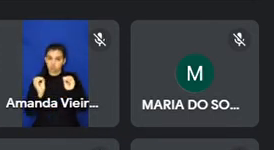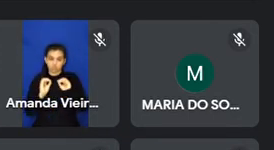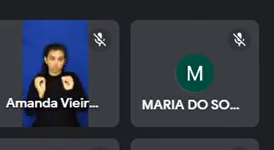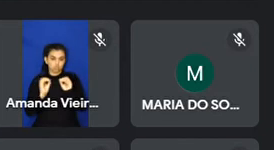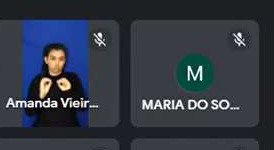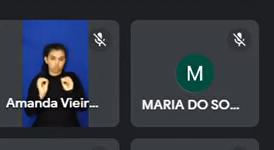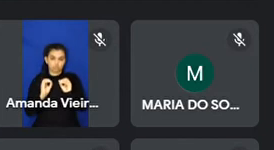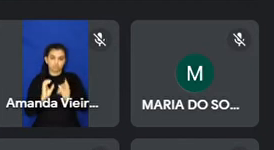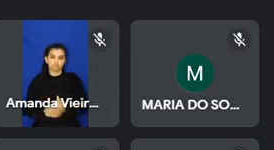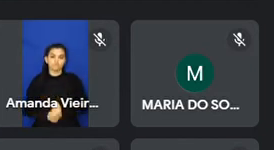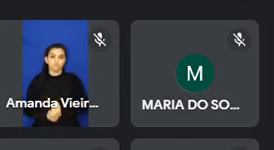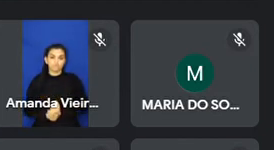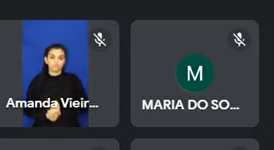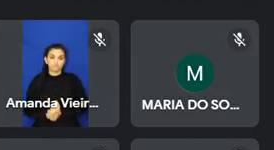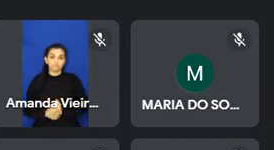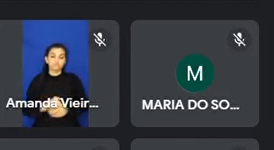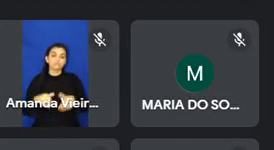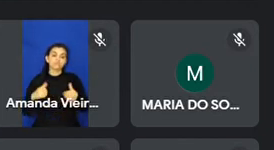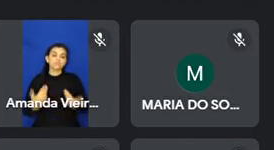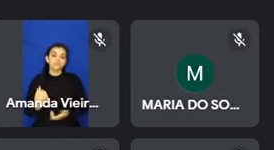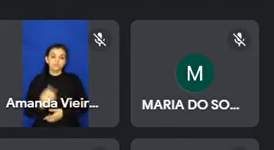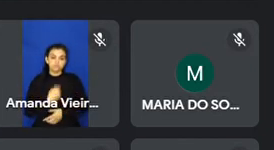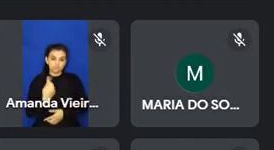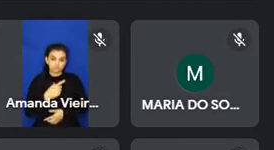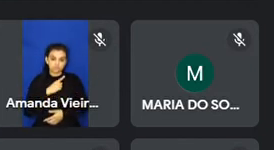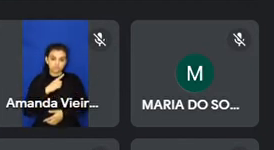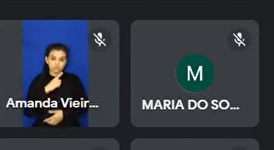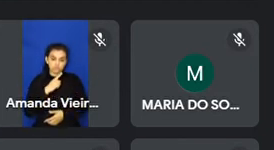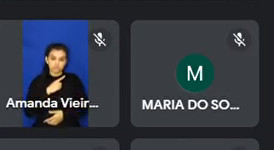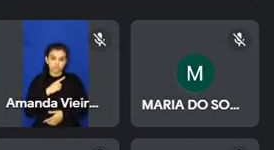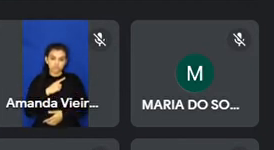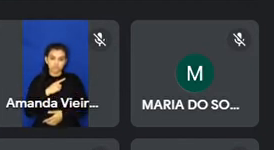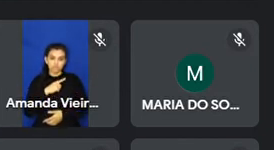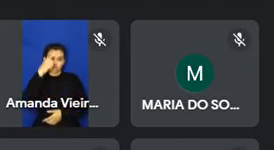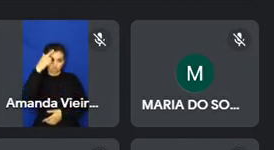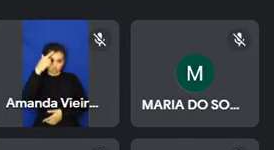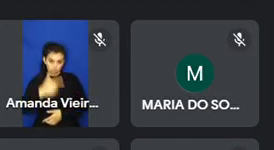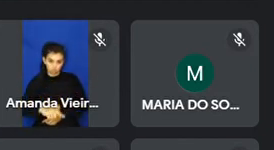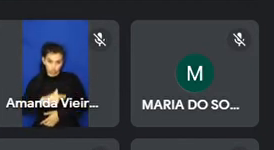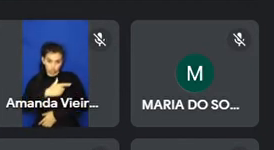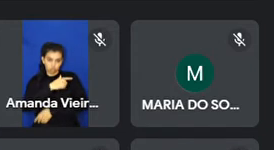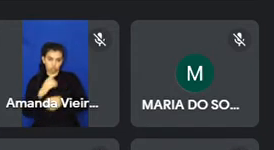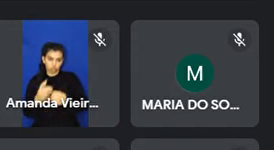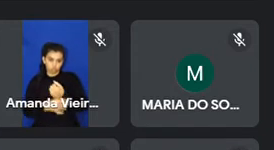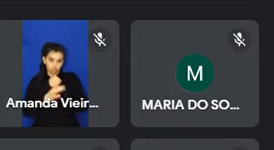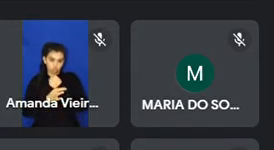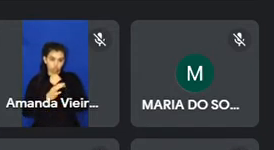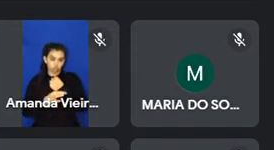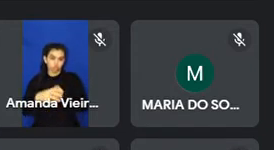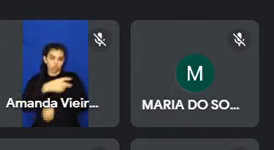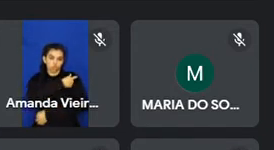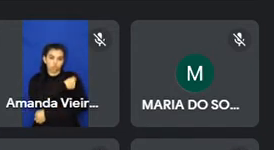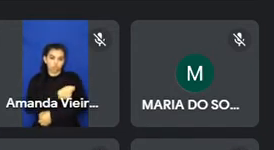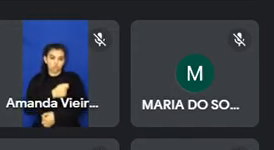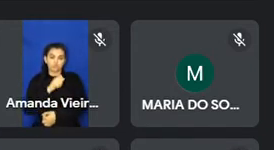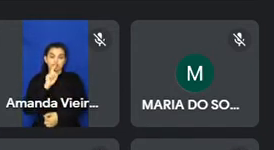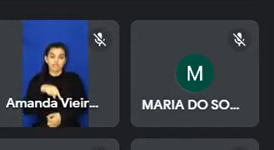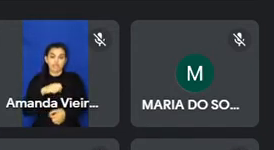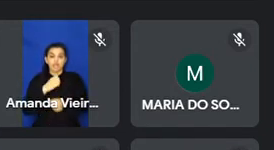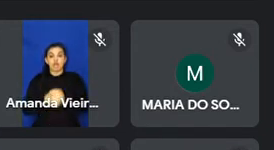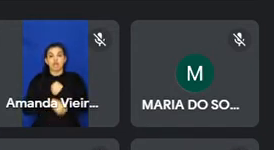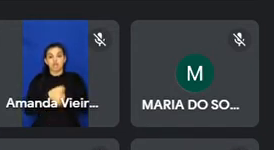Então, nós temos aqui a dose de reforço, que é o que eu já falei para vocês quando a gente estava vendo o gráfico, que é aquela que é de 10 em 10